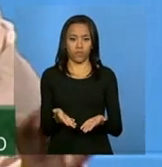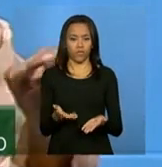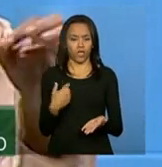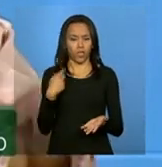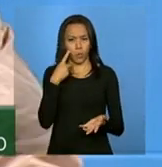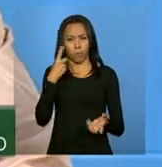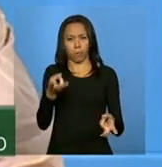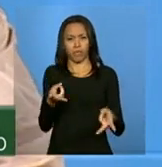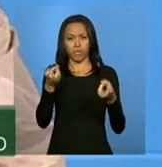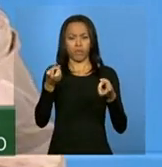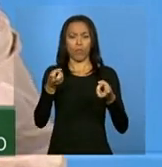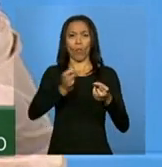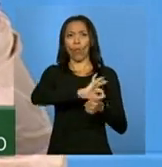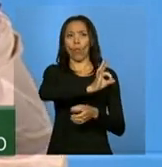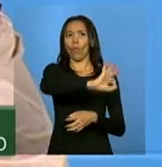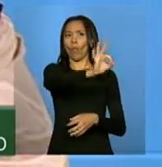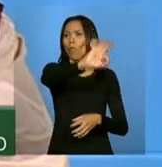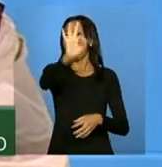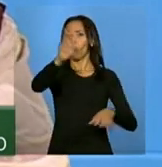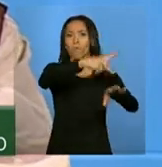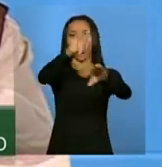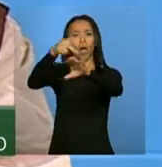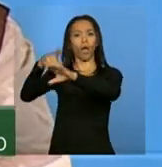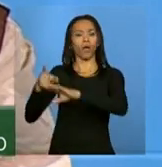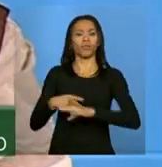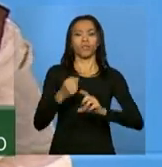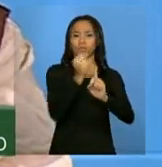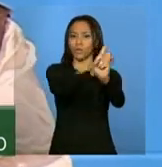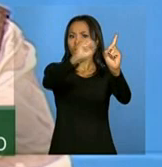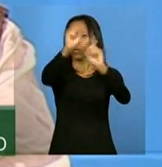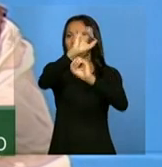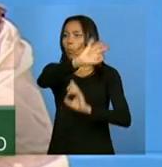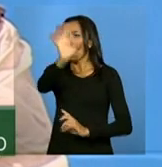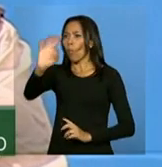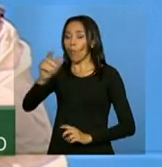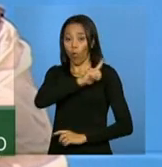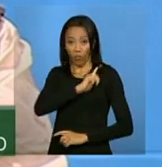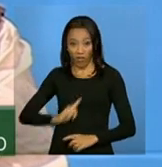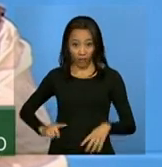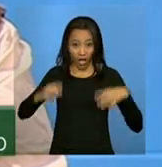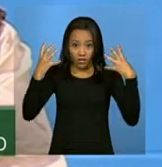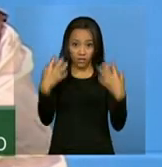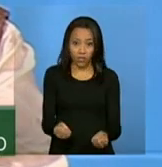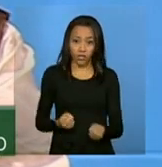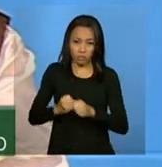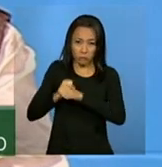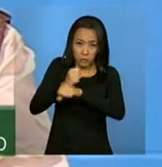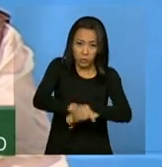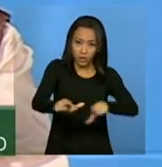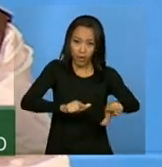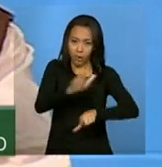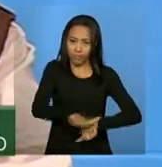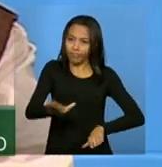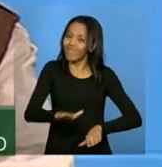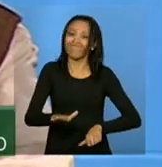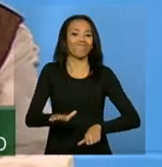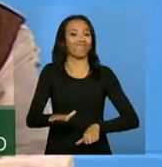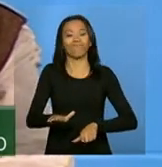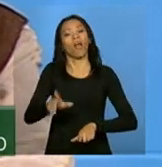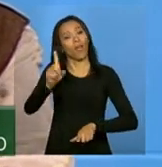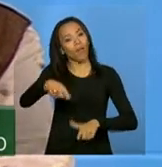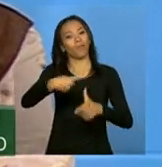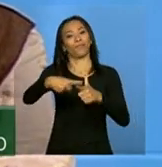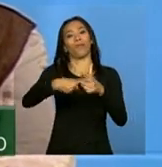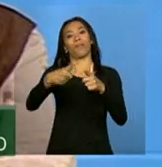vejo que nenhum país, nenhuma sociedade, nenhum governo aceita o trabalho infantil. Isso é uma questão, é um problema que tem